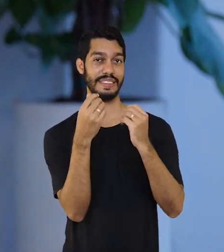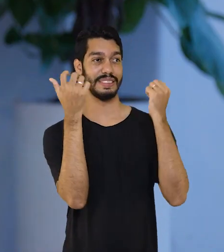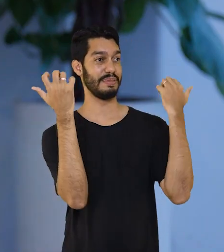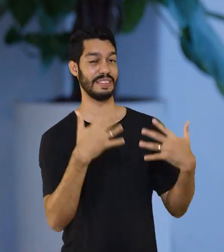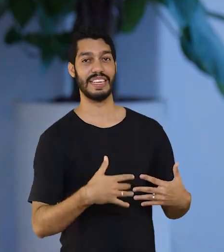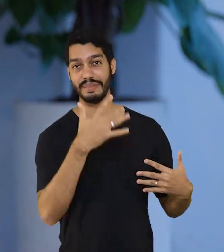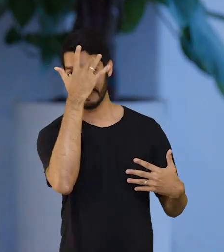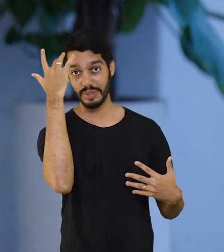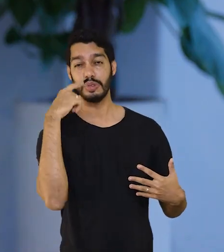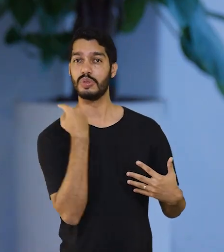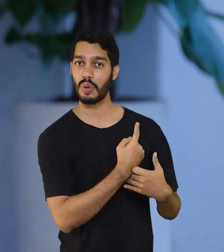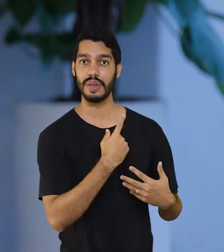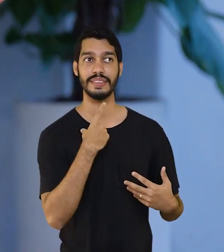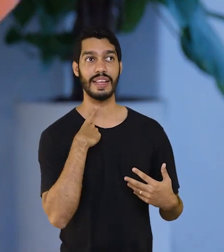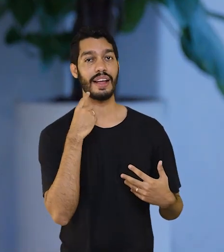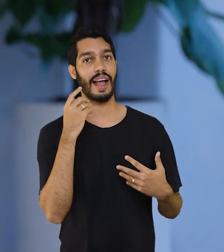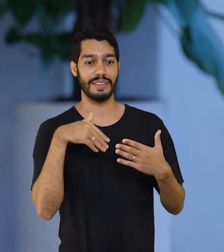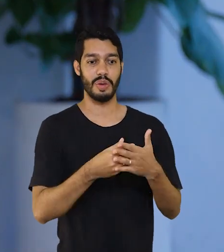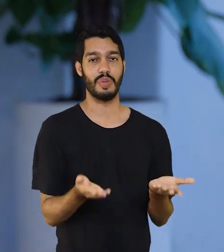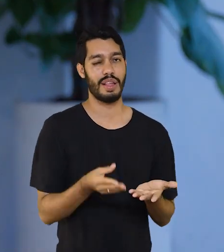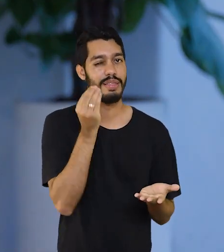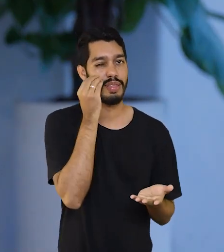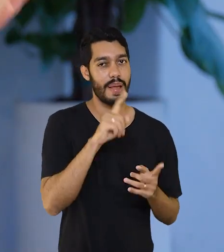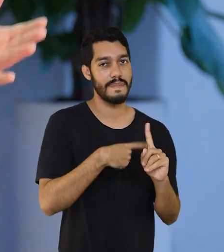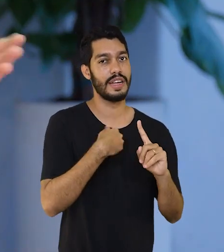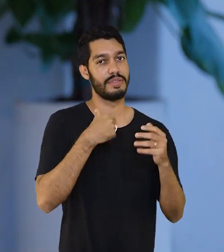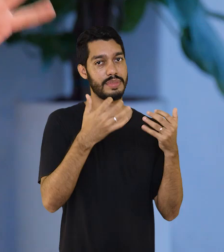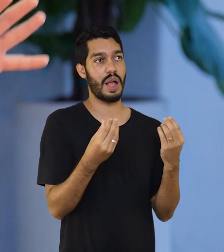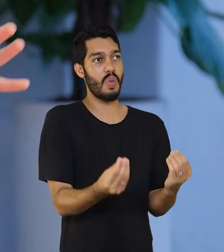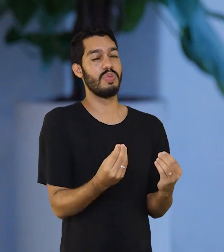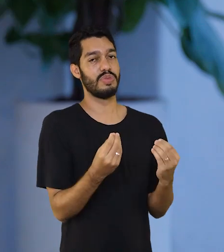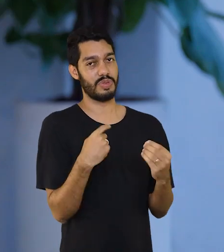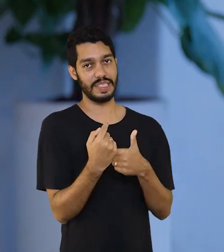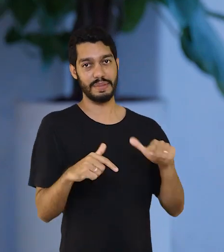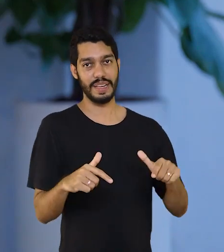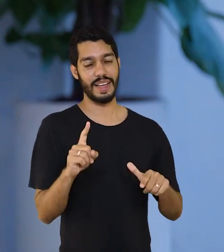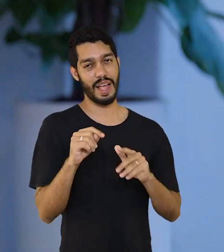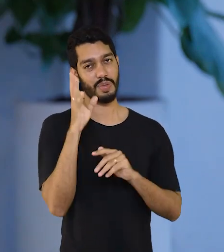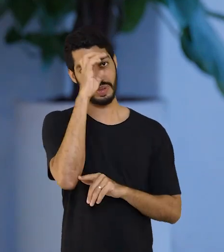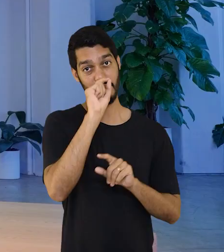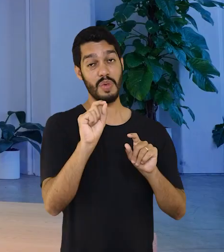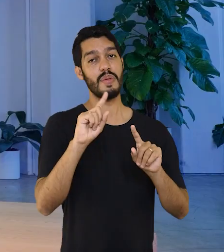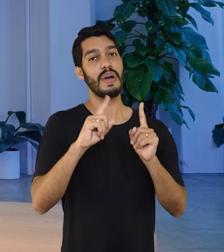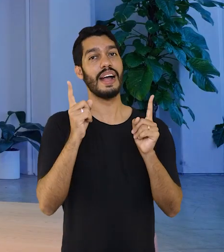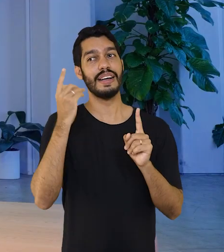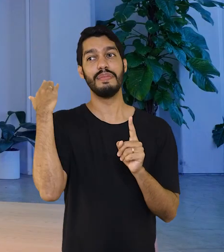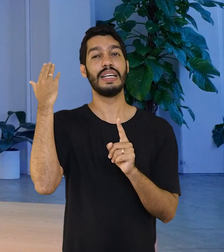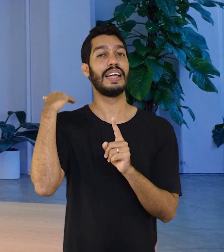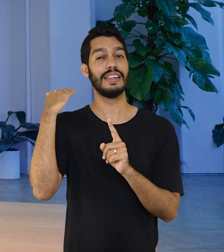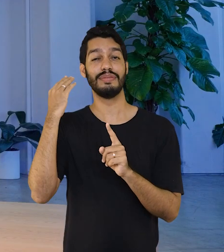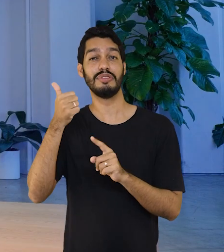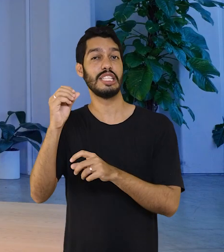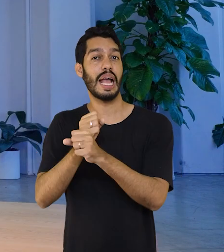complicado explicar, e a gente ainda está na jornada de tentar ser melhor em explicar o que a gente faz, que é complicado mesmo. Então você imagina que há 10 anos atrás eu